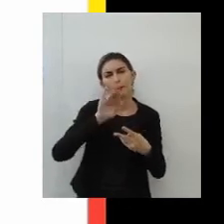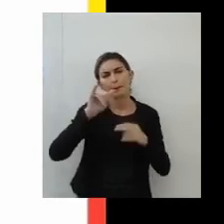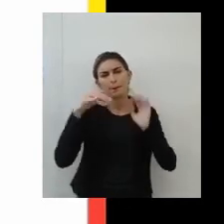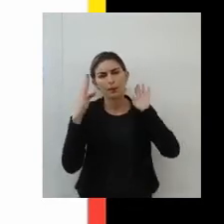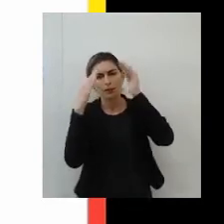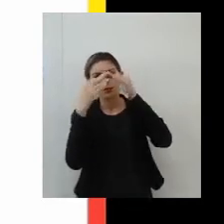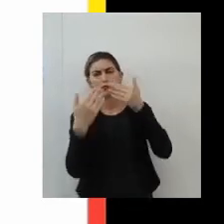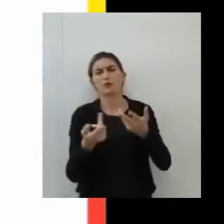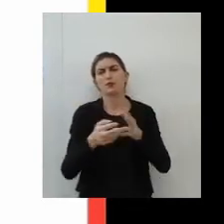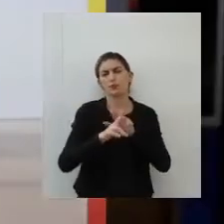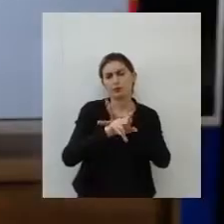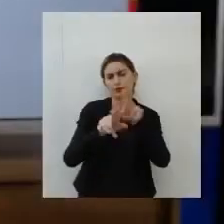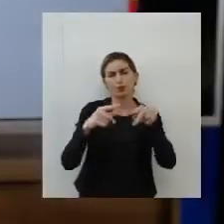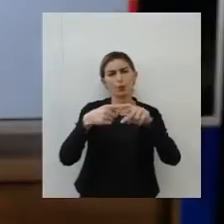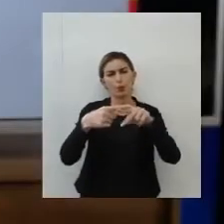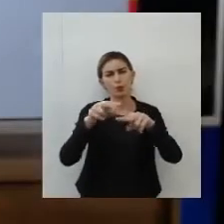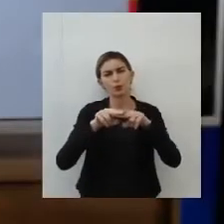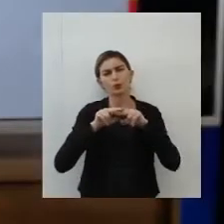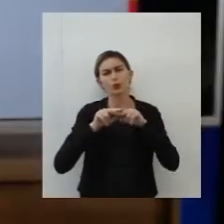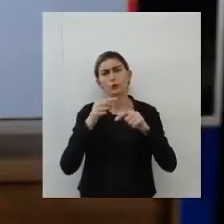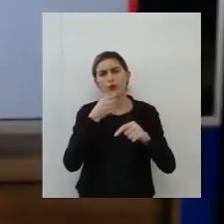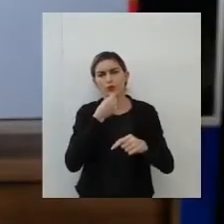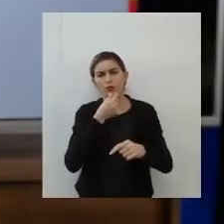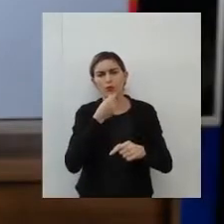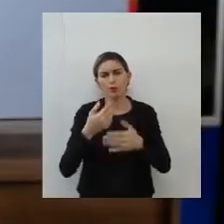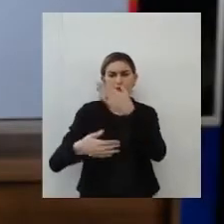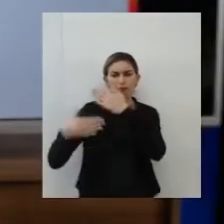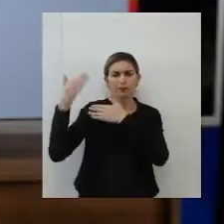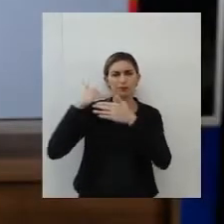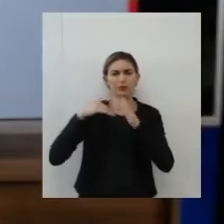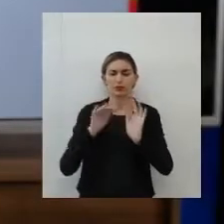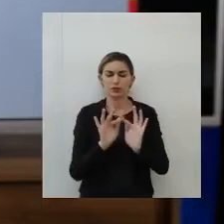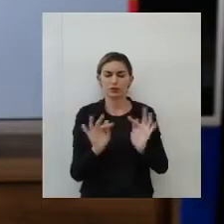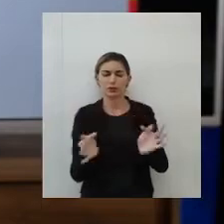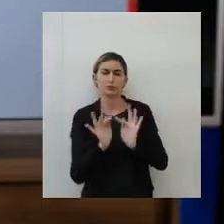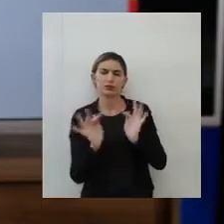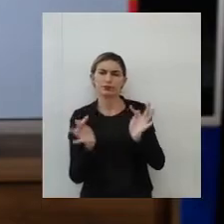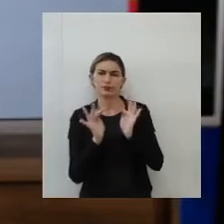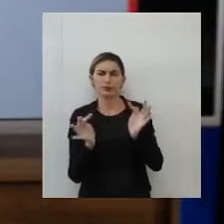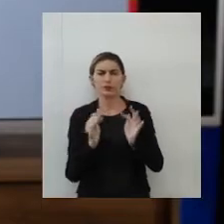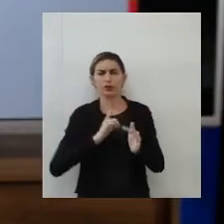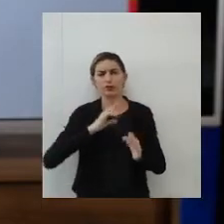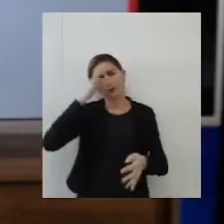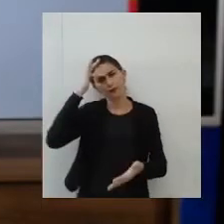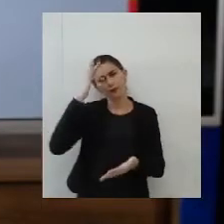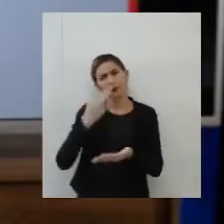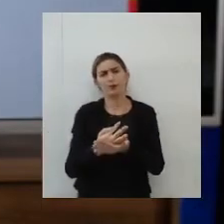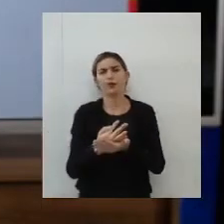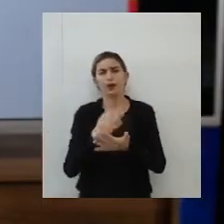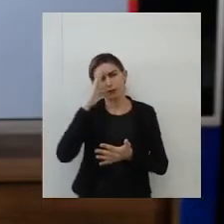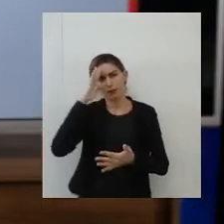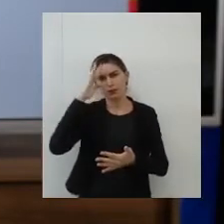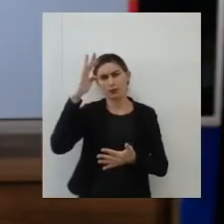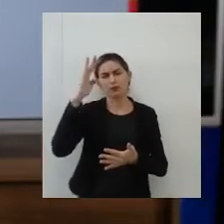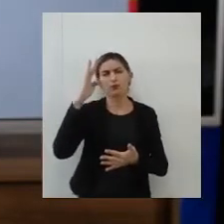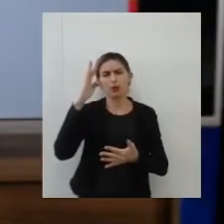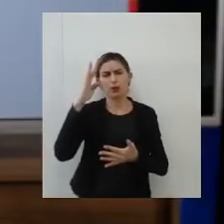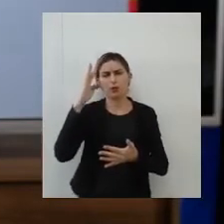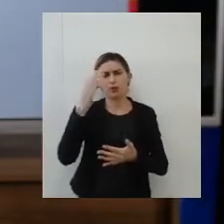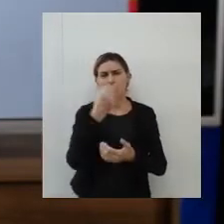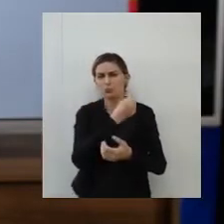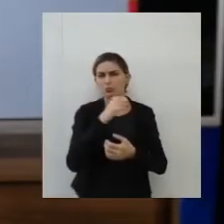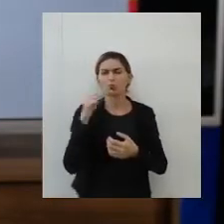Por quê? O homem medieval muitas vezes era um homem simples. E ele tinha na fé seu principal escudo,